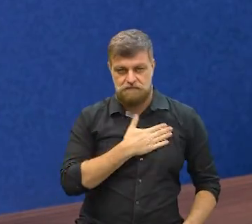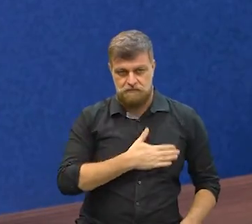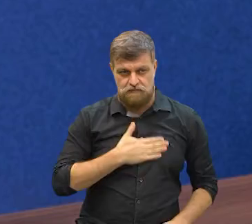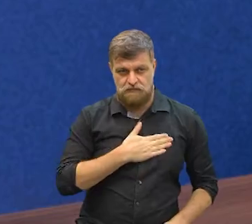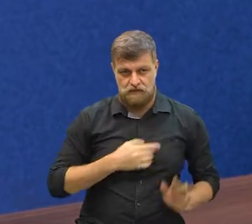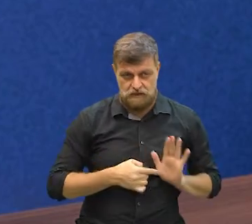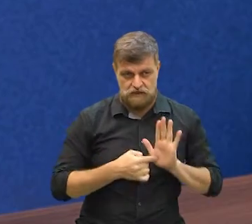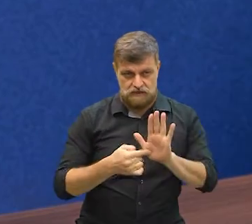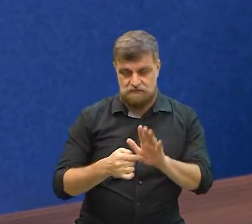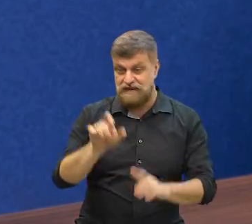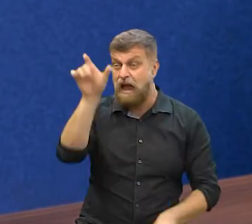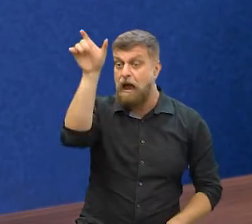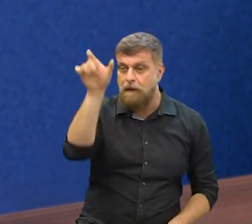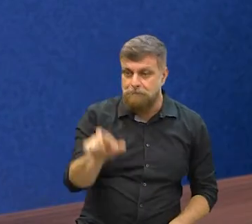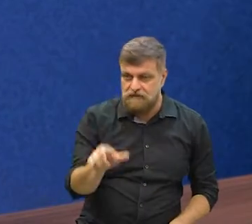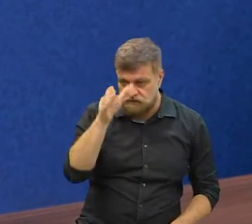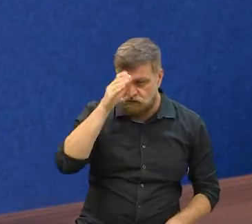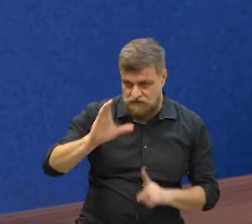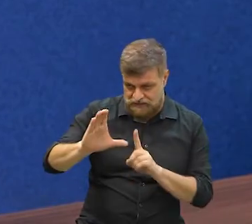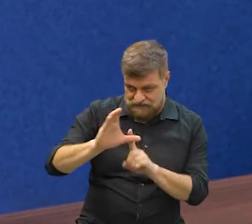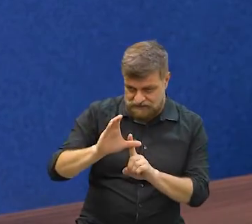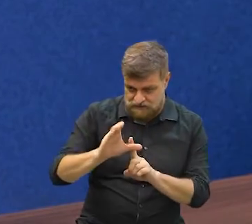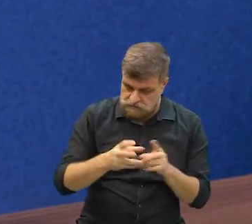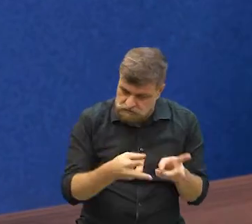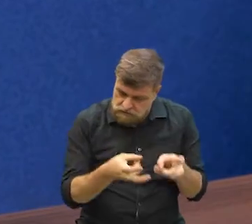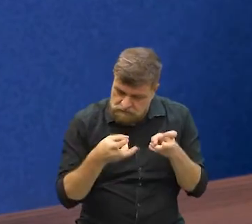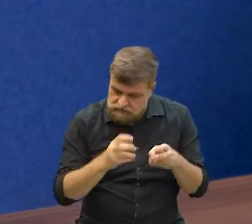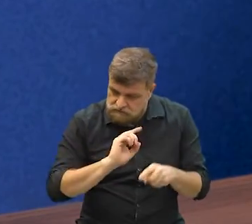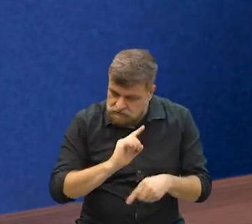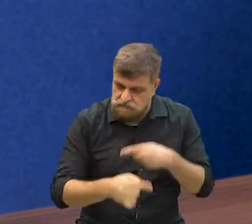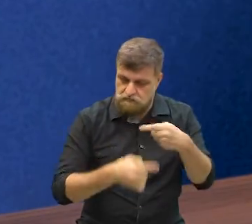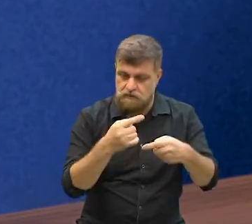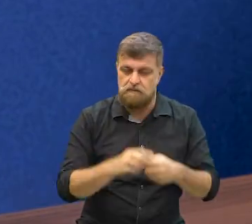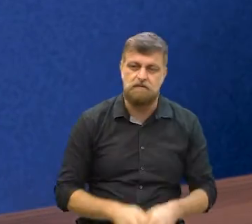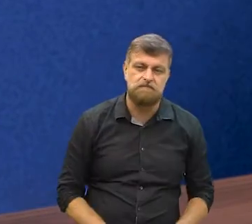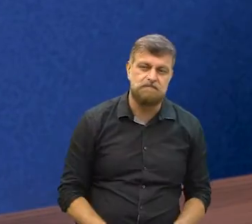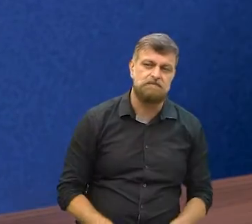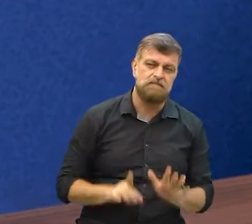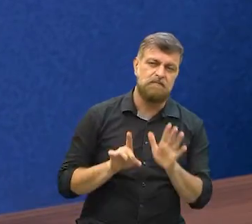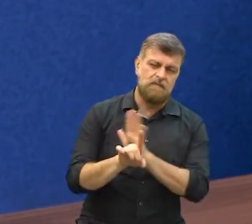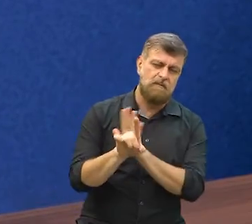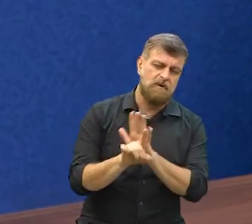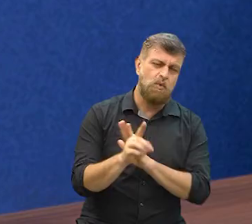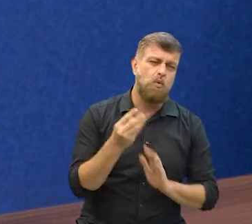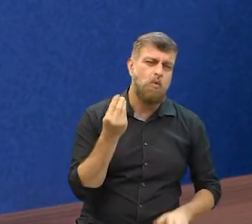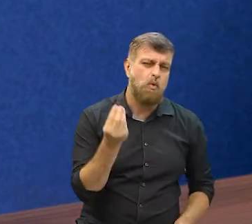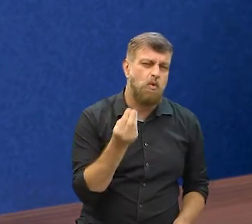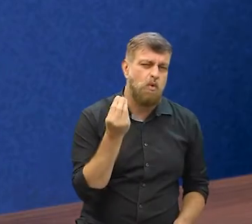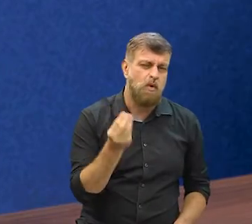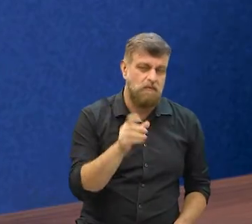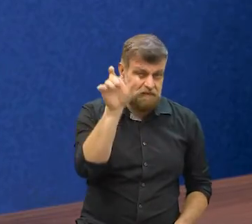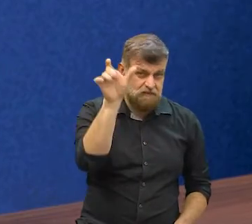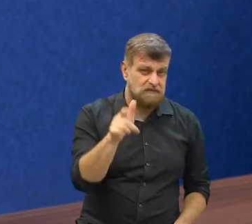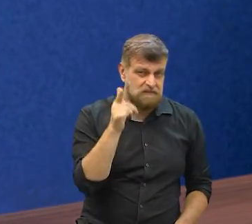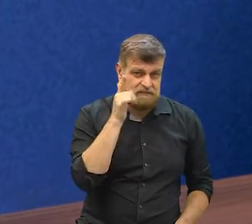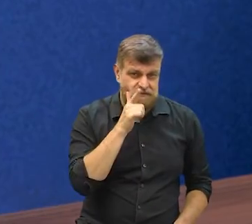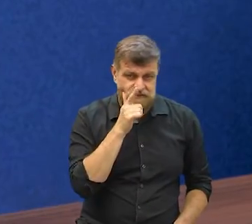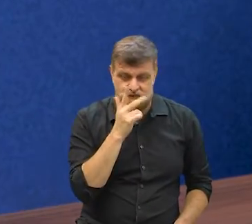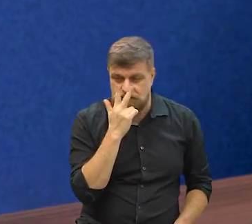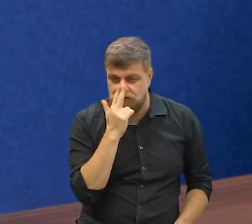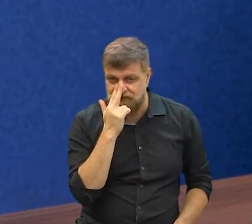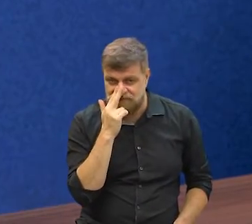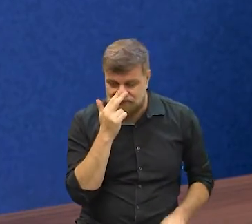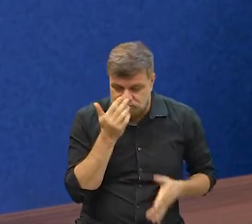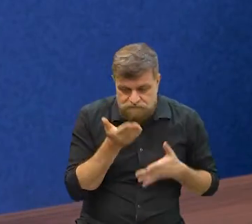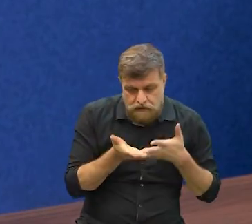gosto de mostrar o resultado para a cliente. No entanto, como que você conseguiu, porque parece que